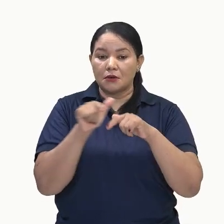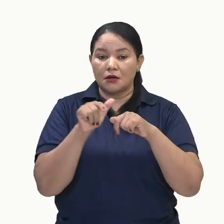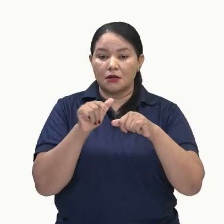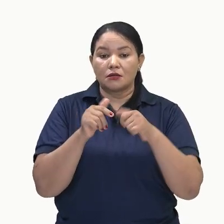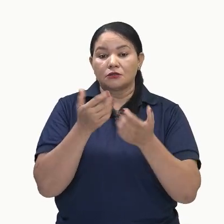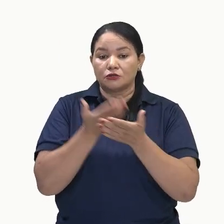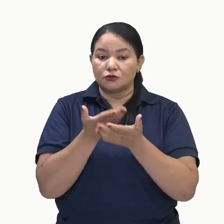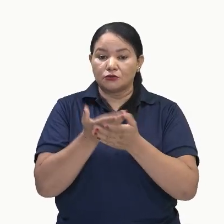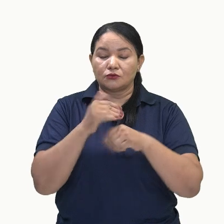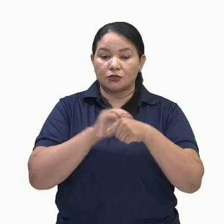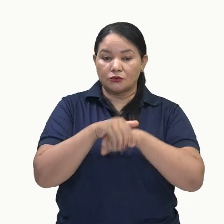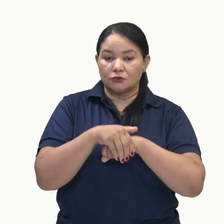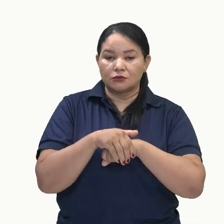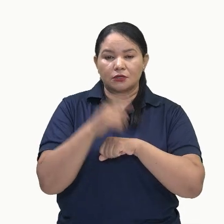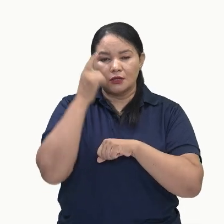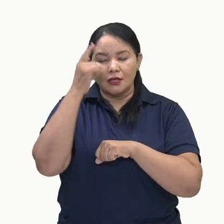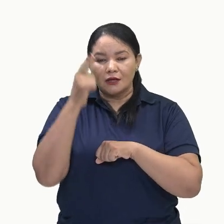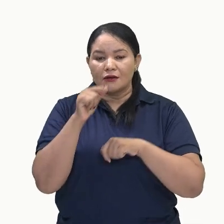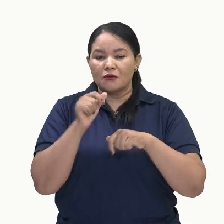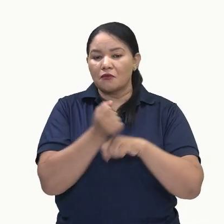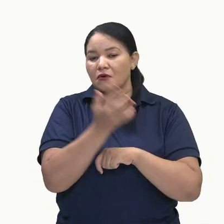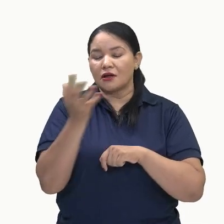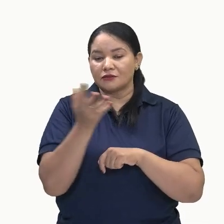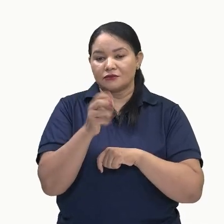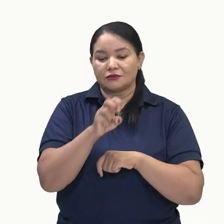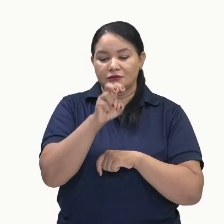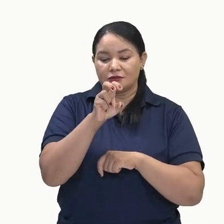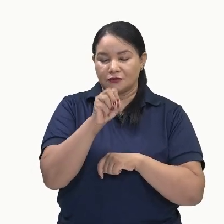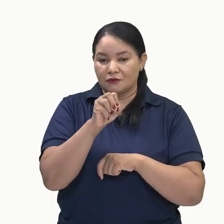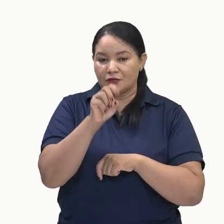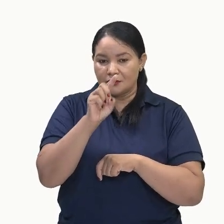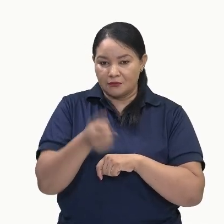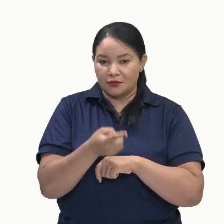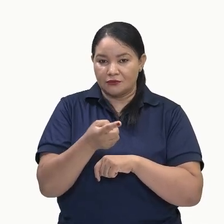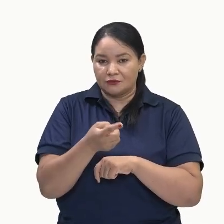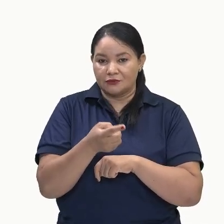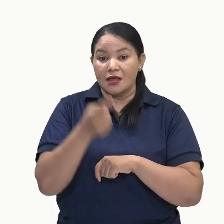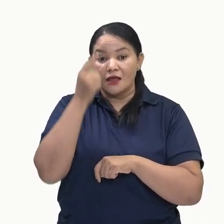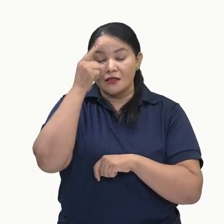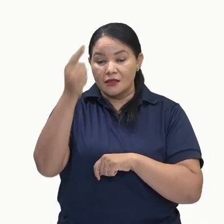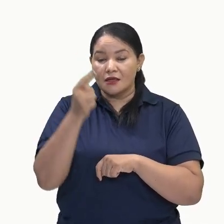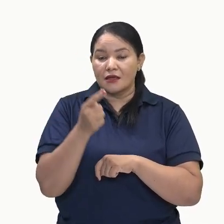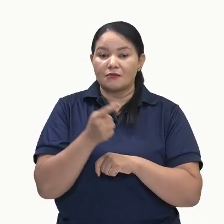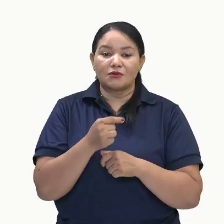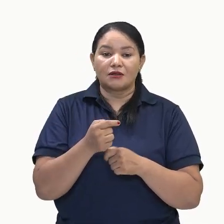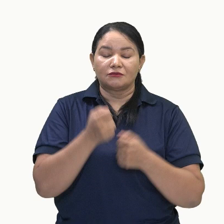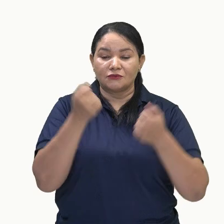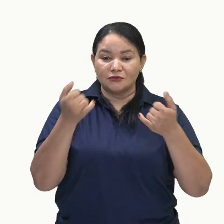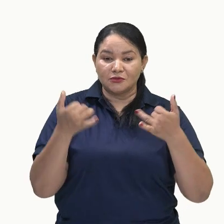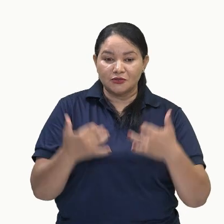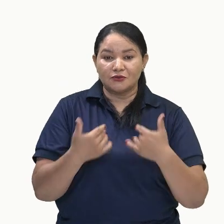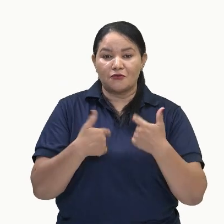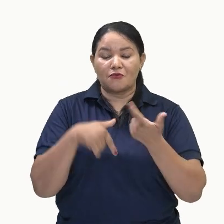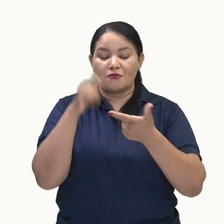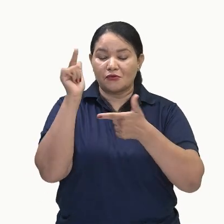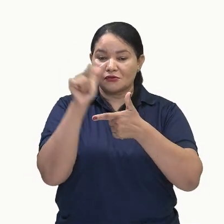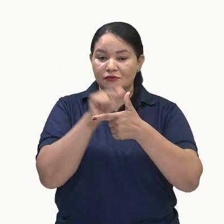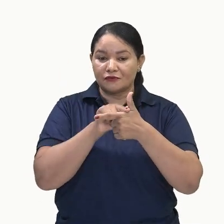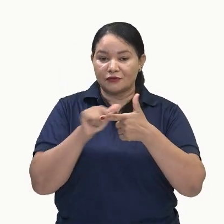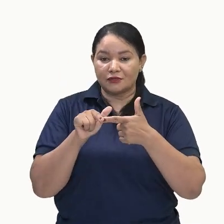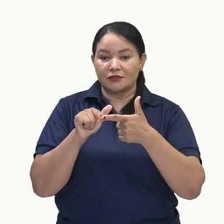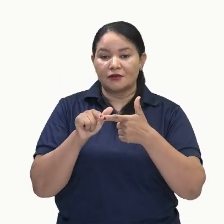50 mil. Tu lembra que o professor falou que quando fez aquela divisão, aqui,